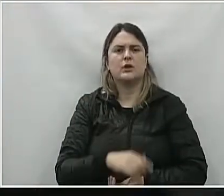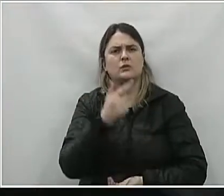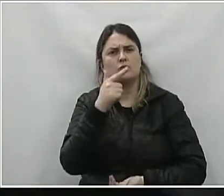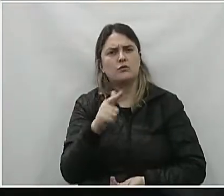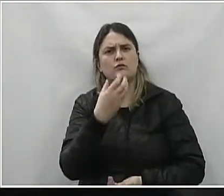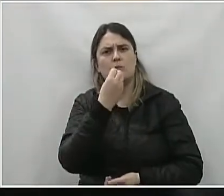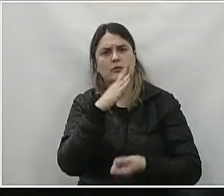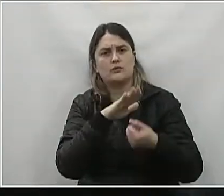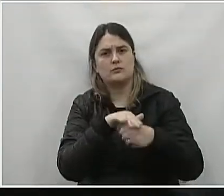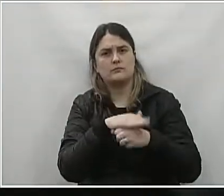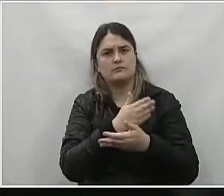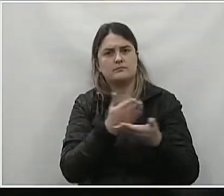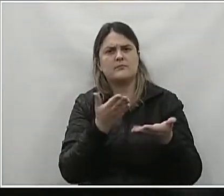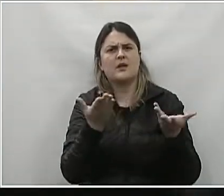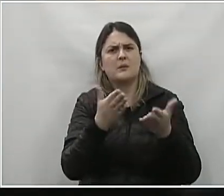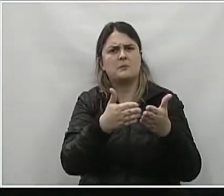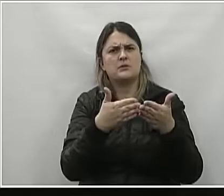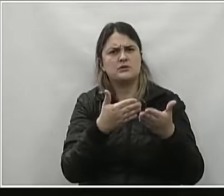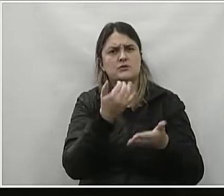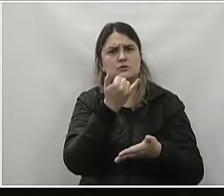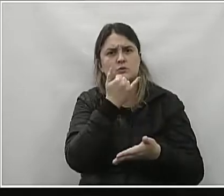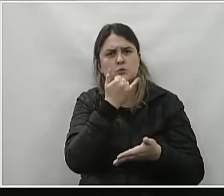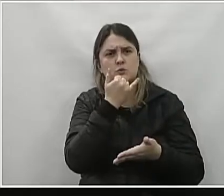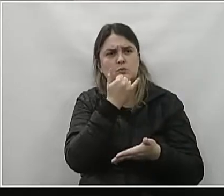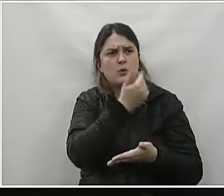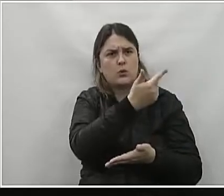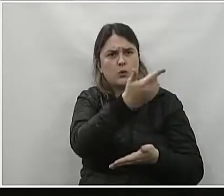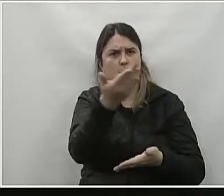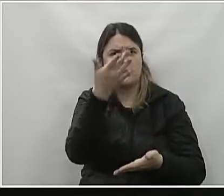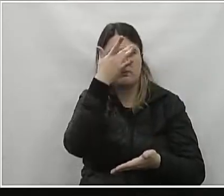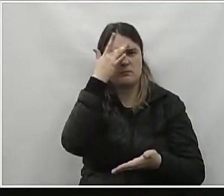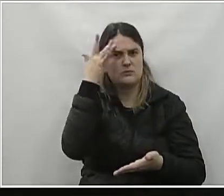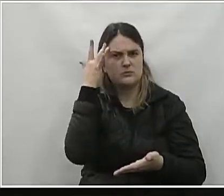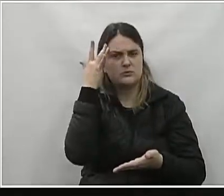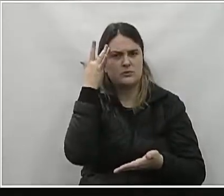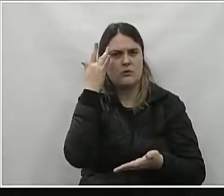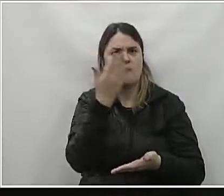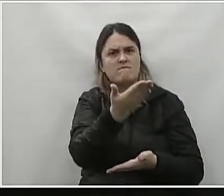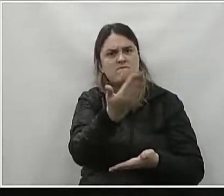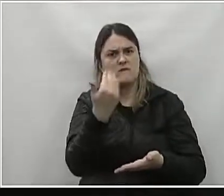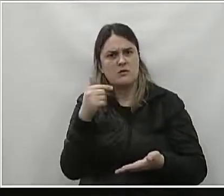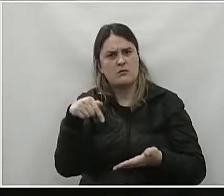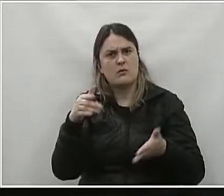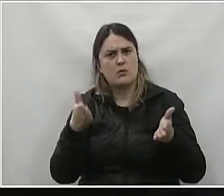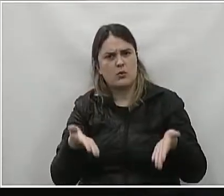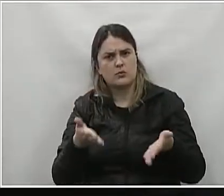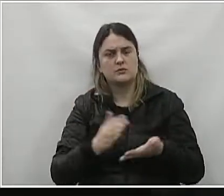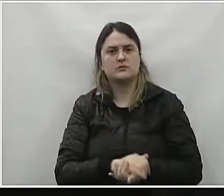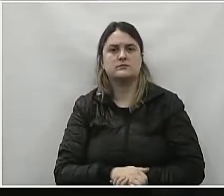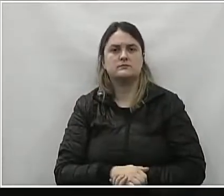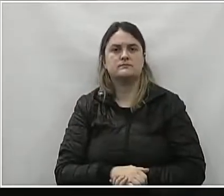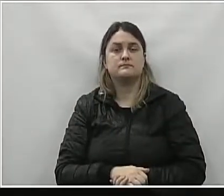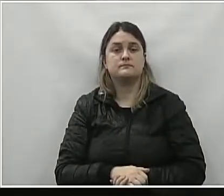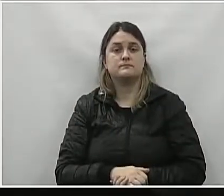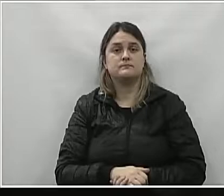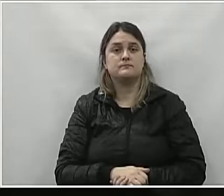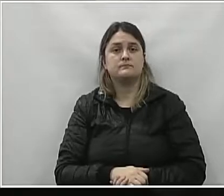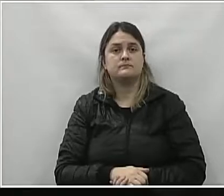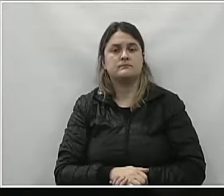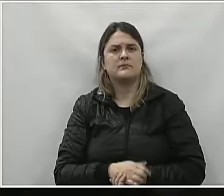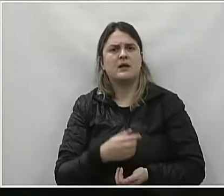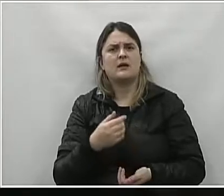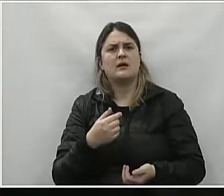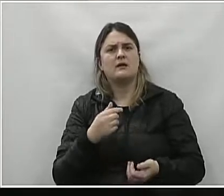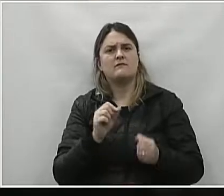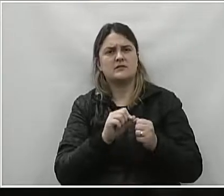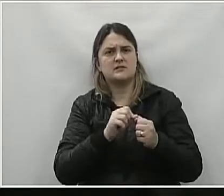Novamente, boa noite a todos. Eu quero pedir desculpa para as pessoas que vieram aqui hoje, que eu ia ter um